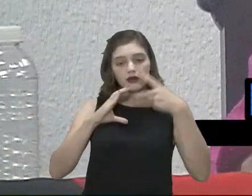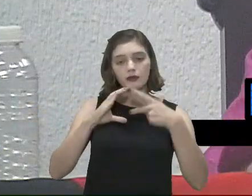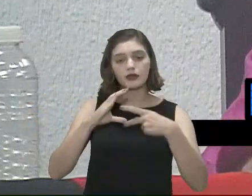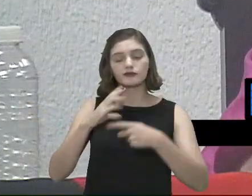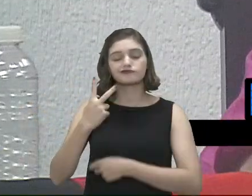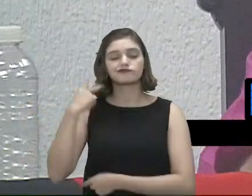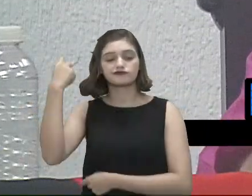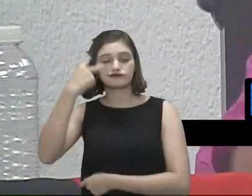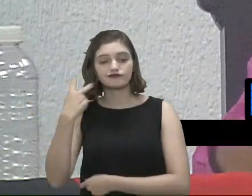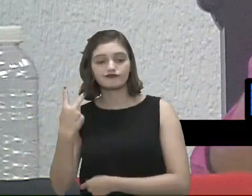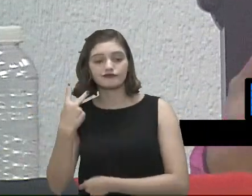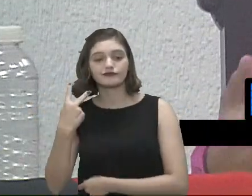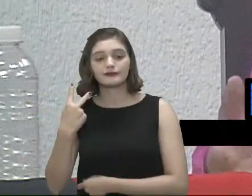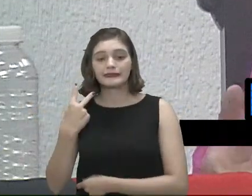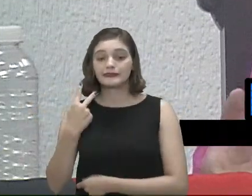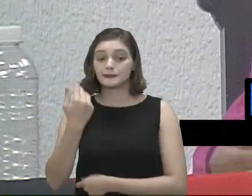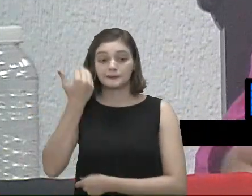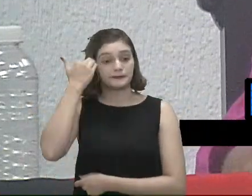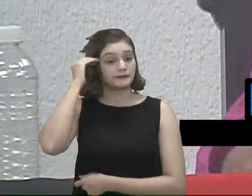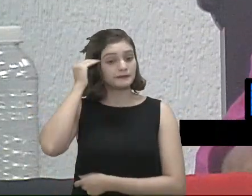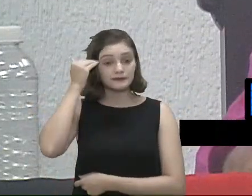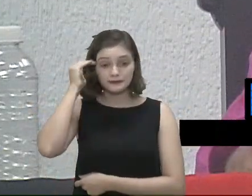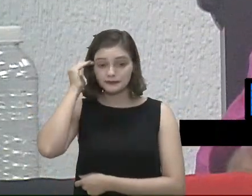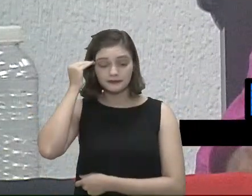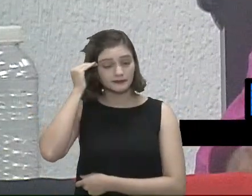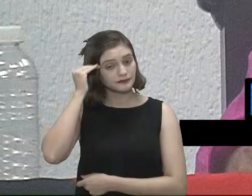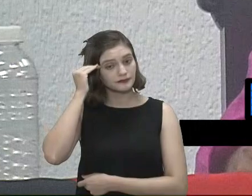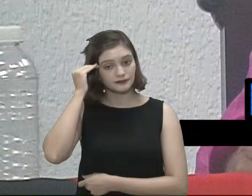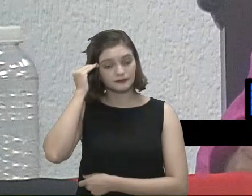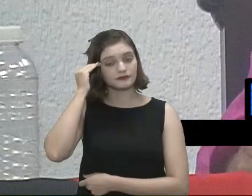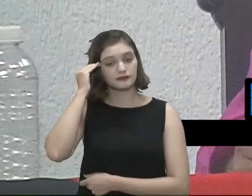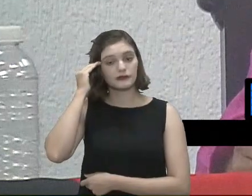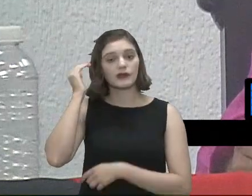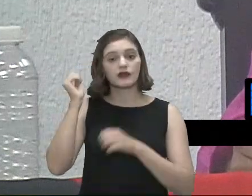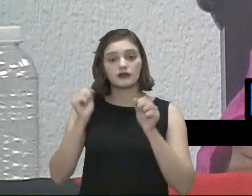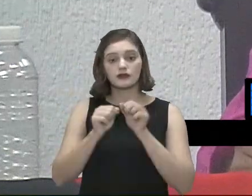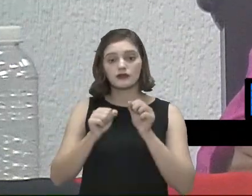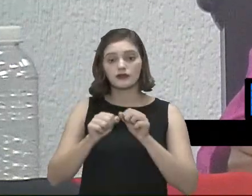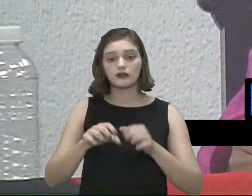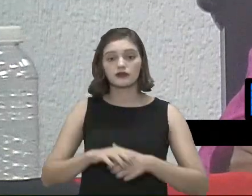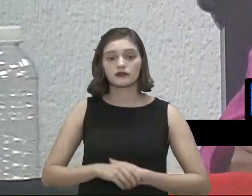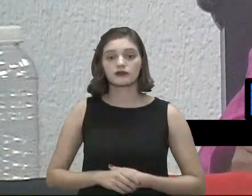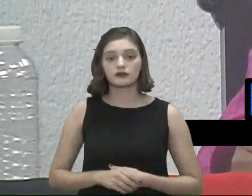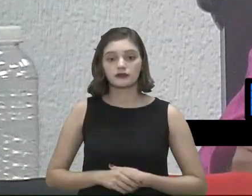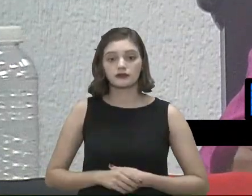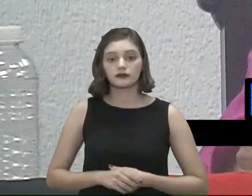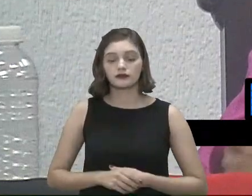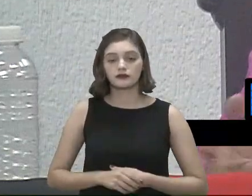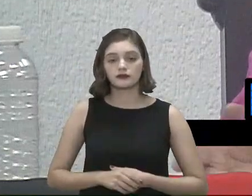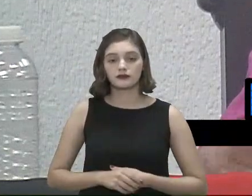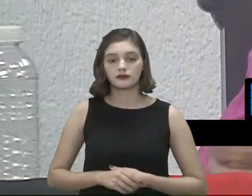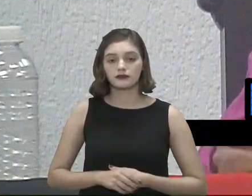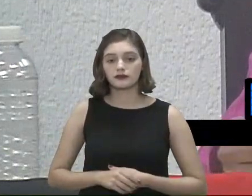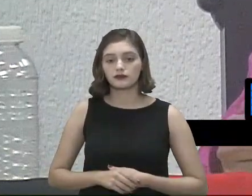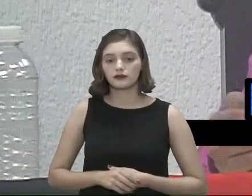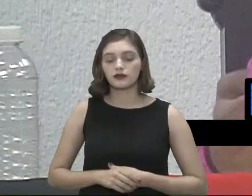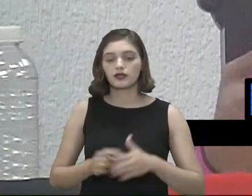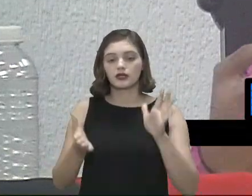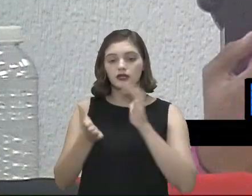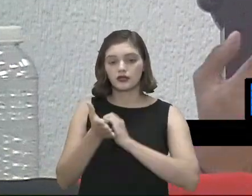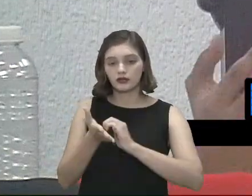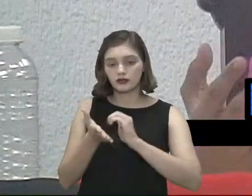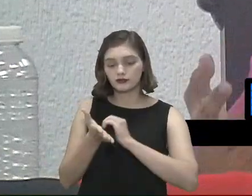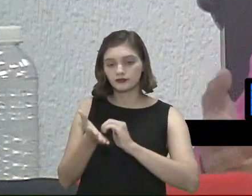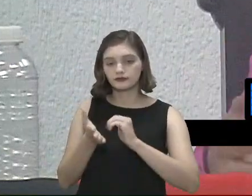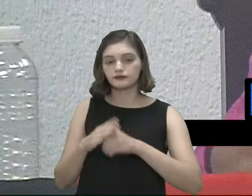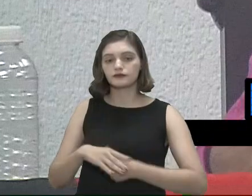né? Que não entenderam algumas questões que a gente fez lá, né? Mas, por parte da secretaria...